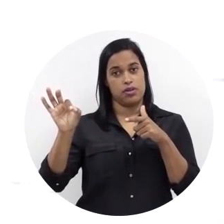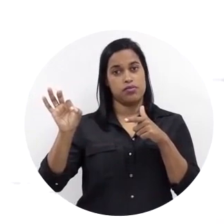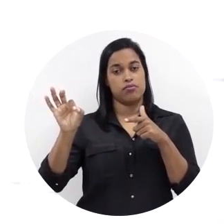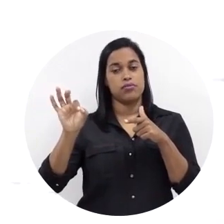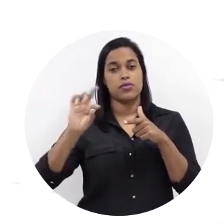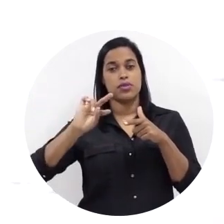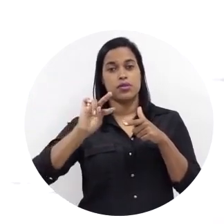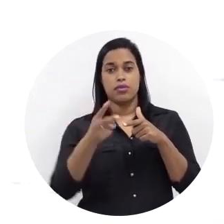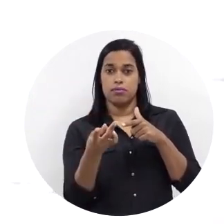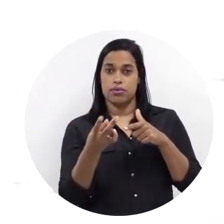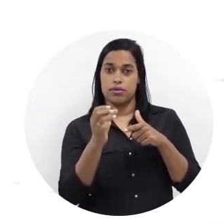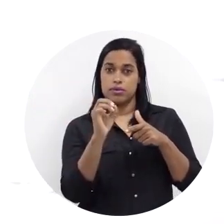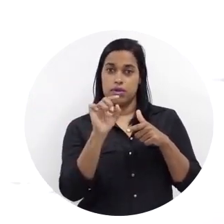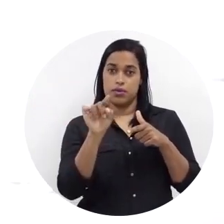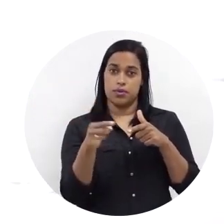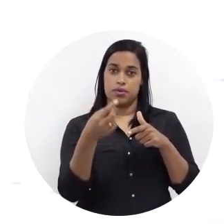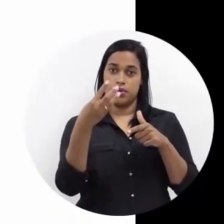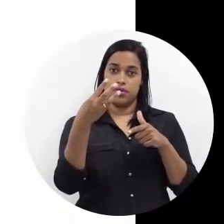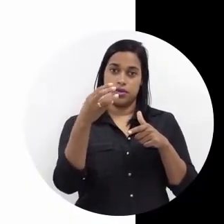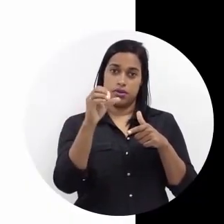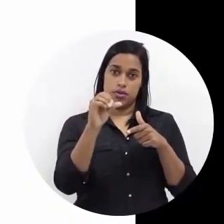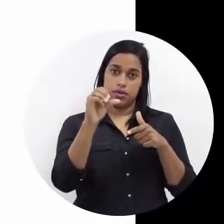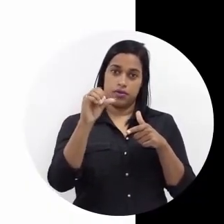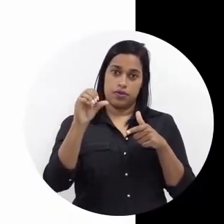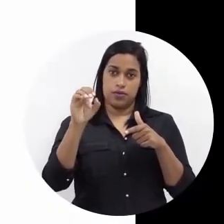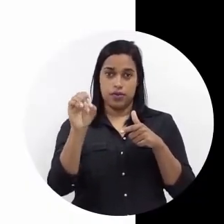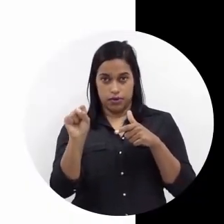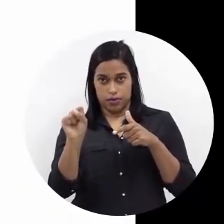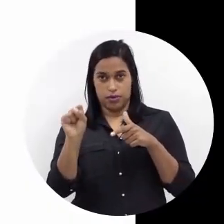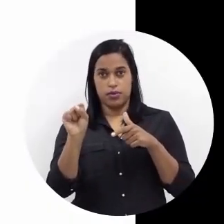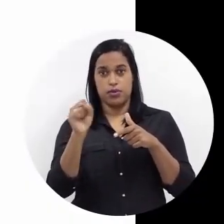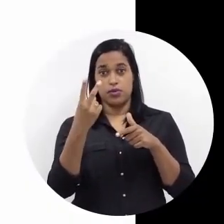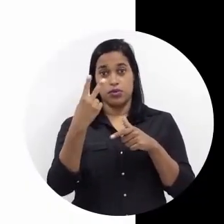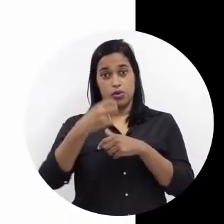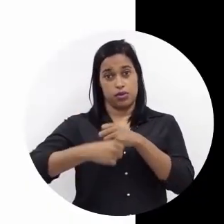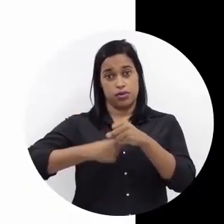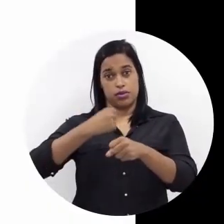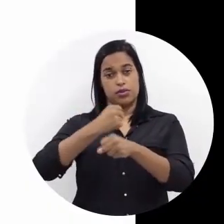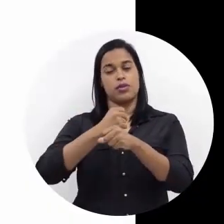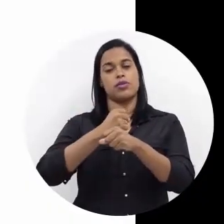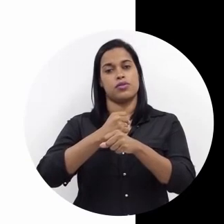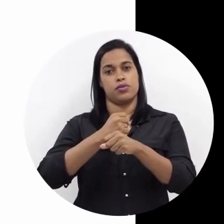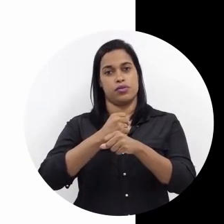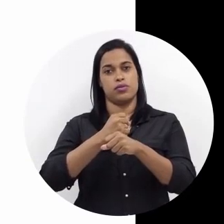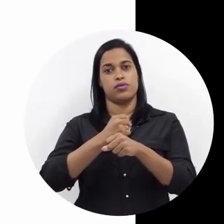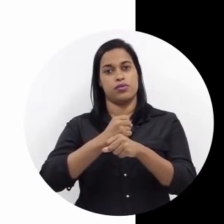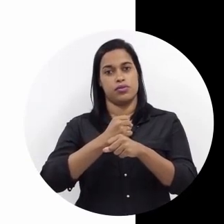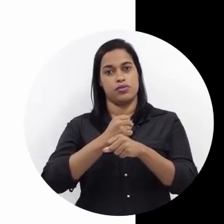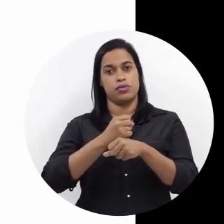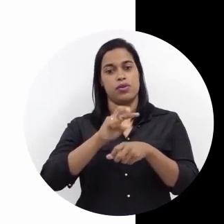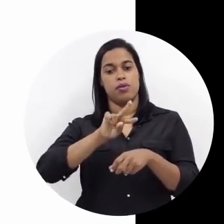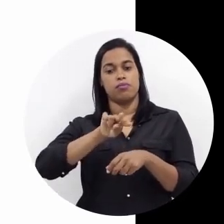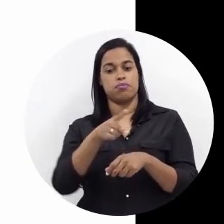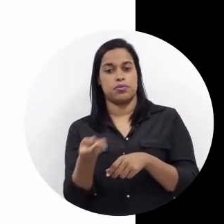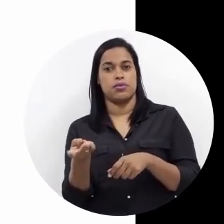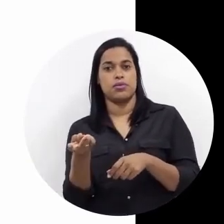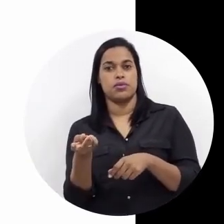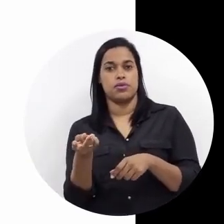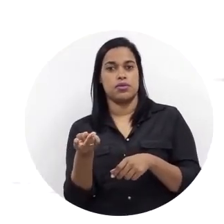0,3998. O prazo de dois anos, nós façamos a sua devida conversão para